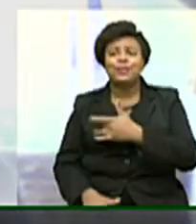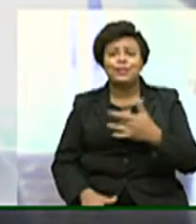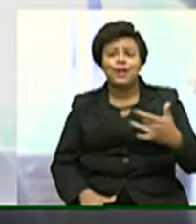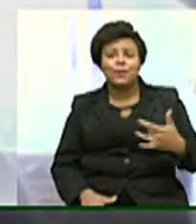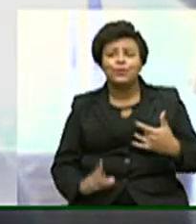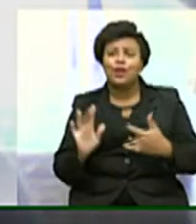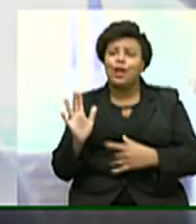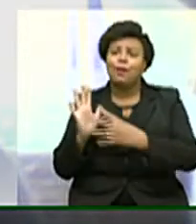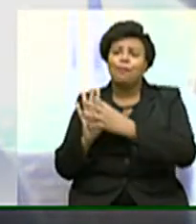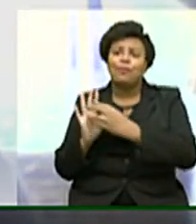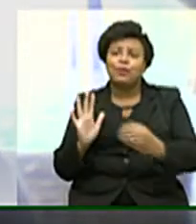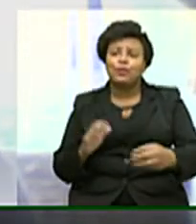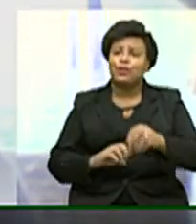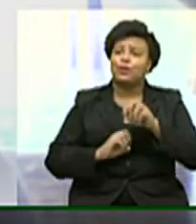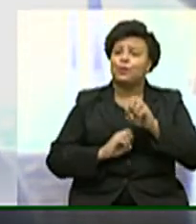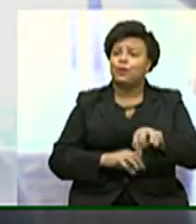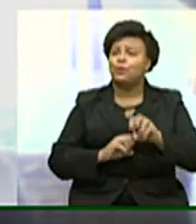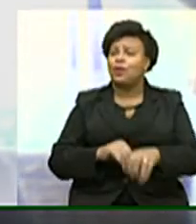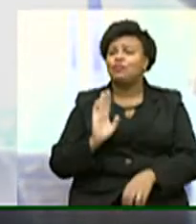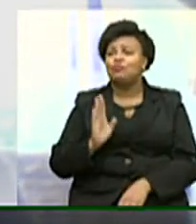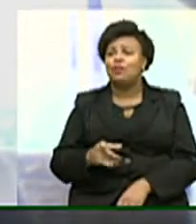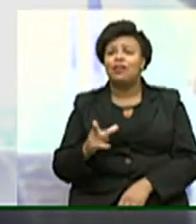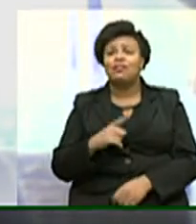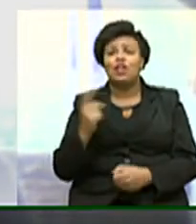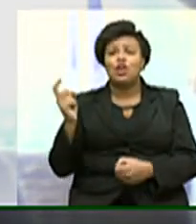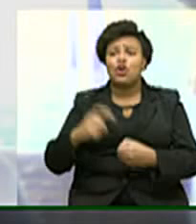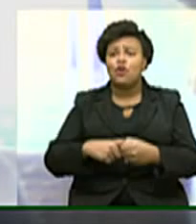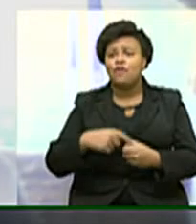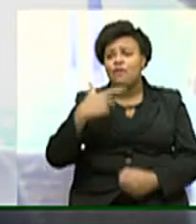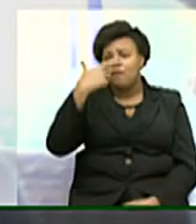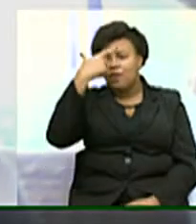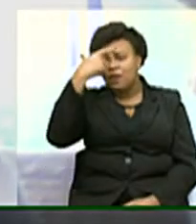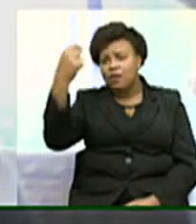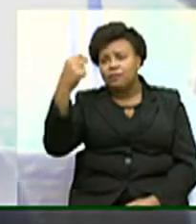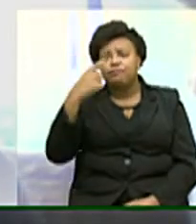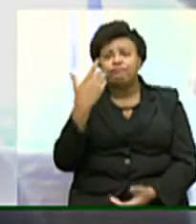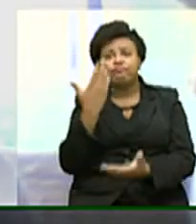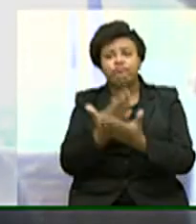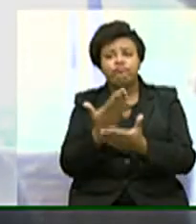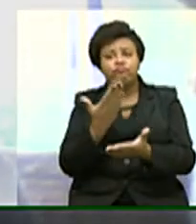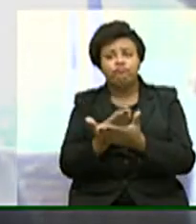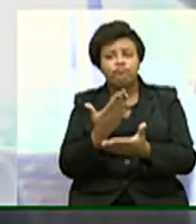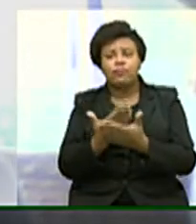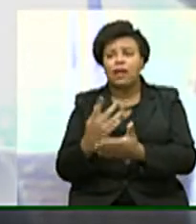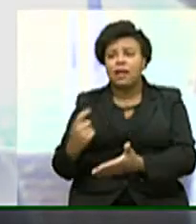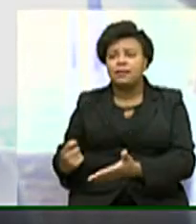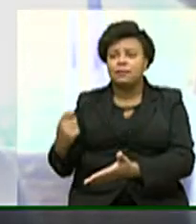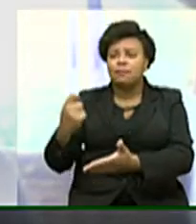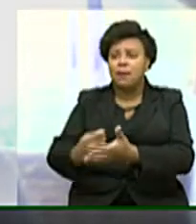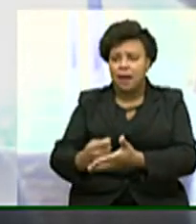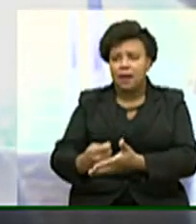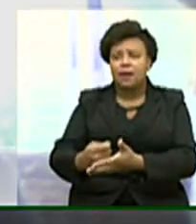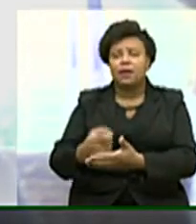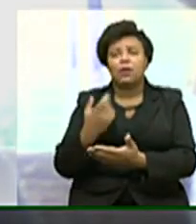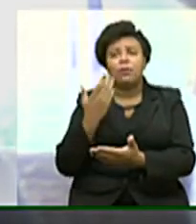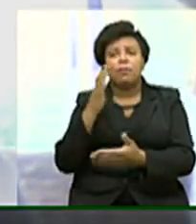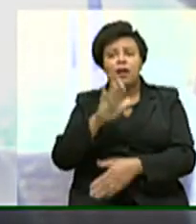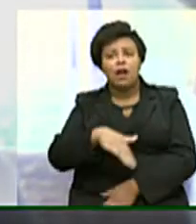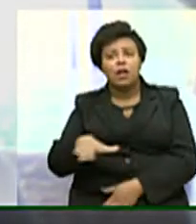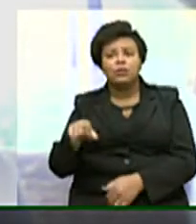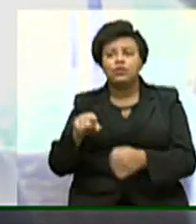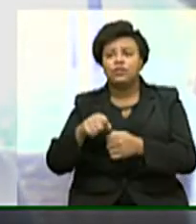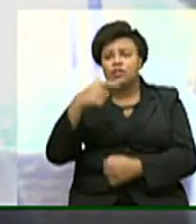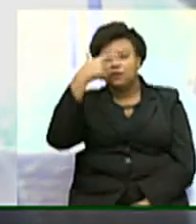em educação, já que eles têm um convênio com as universidades, com os estudantes, que eles pagam um X para estudantes